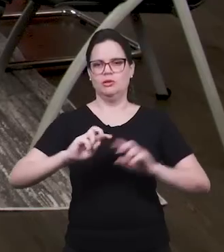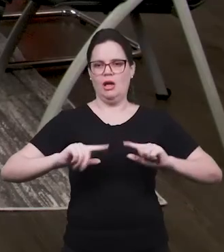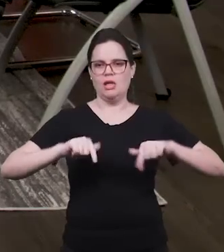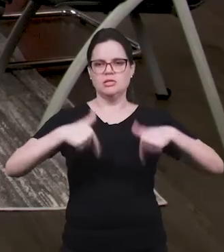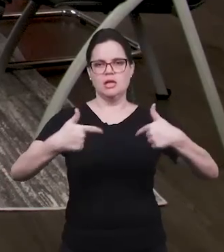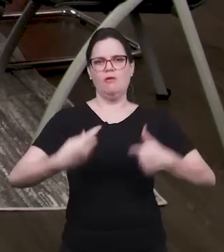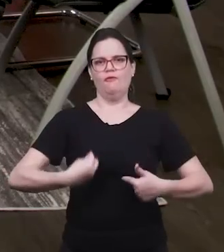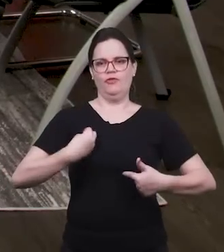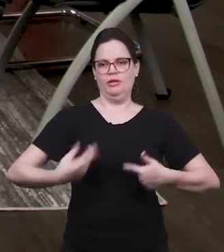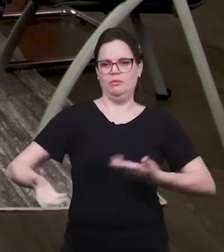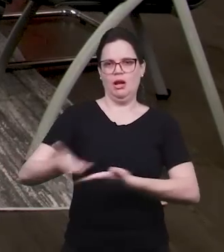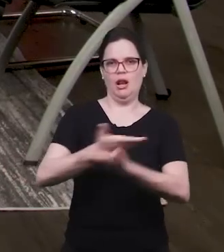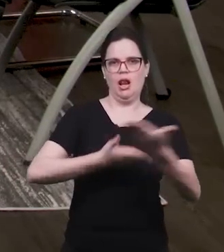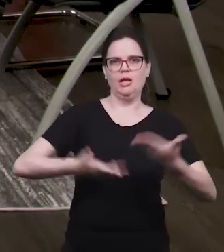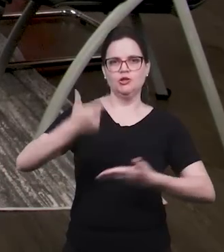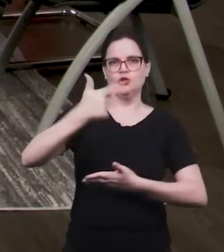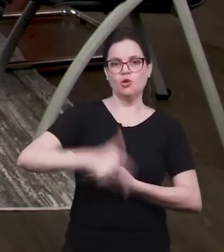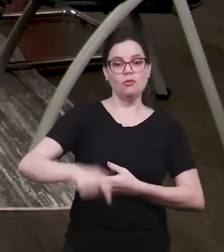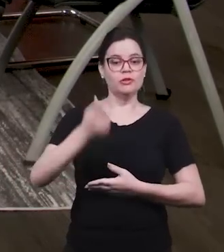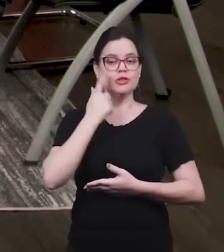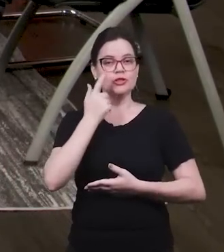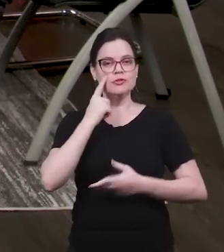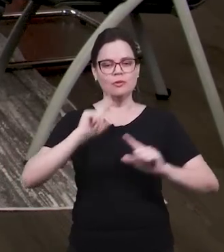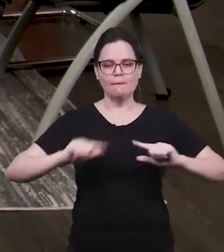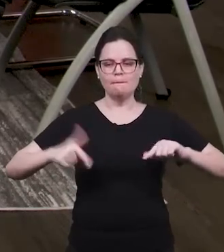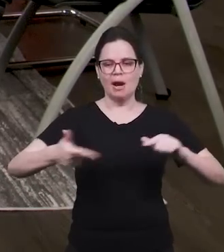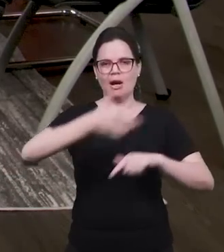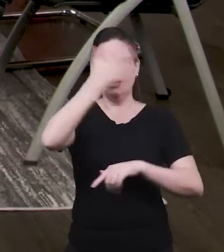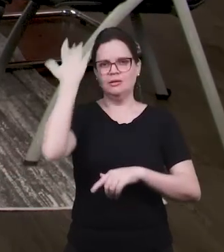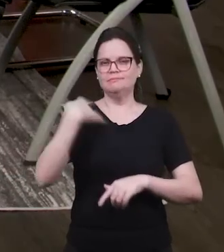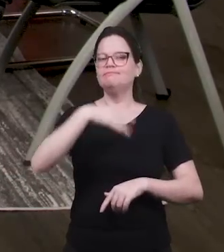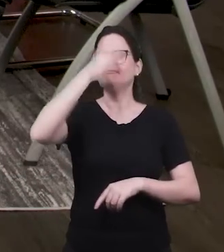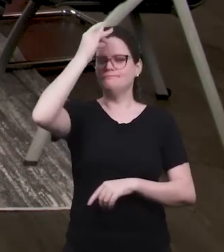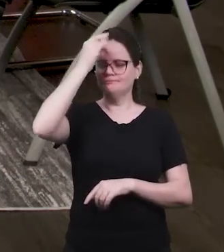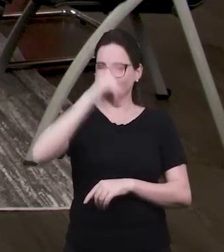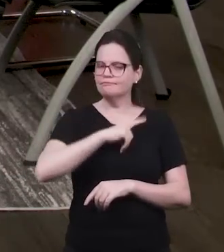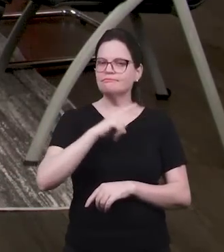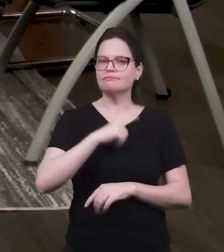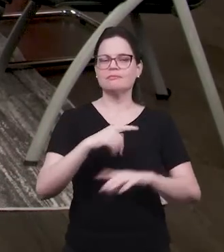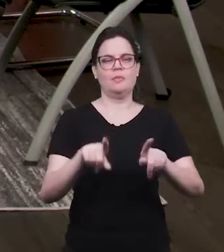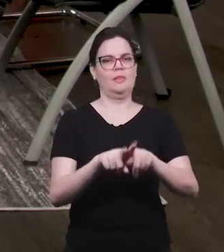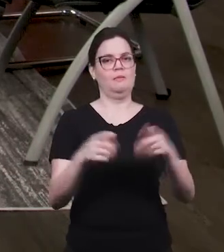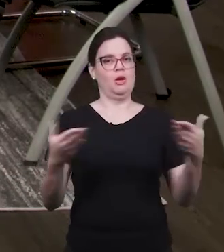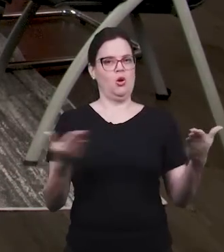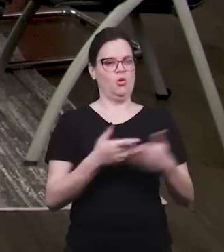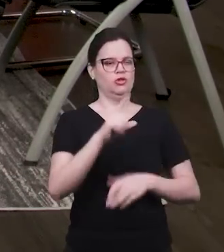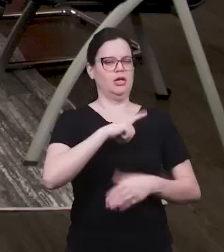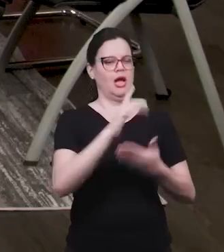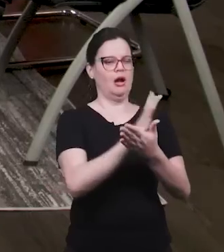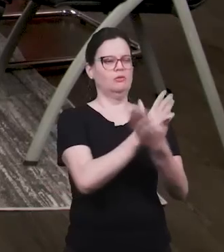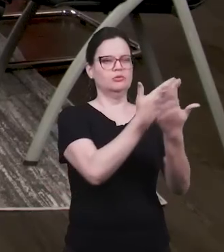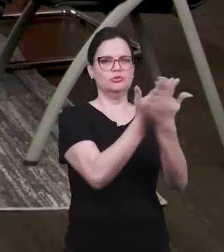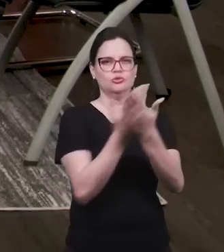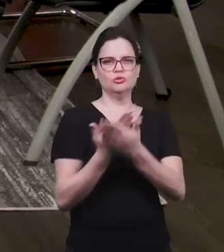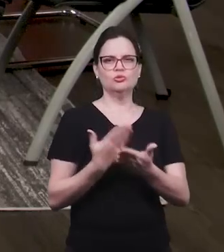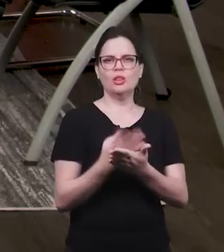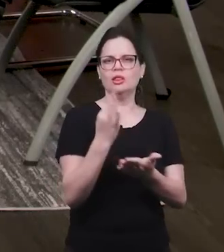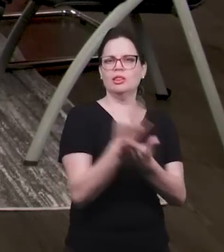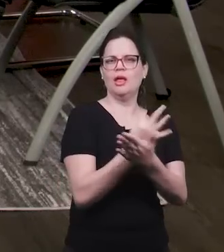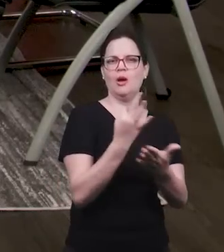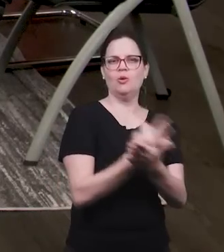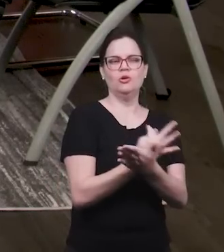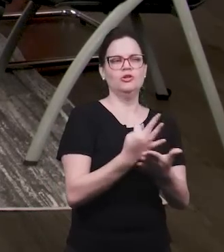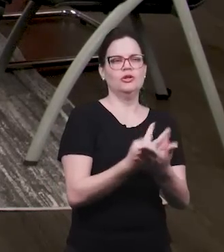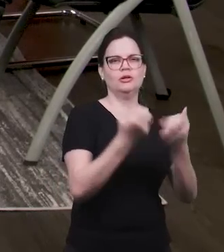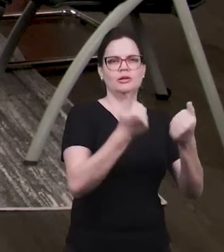a operação do Espírito Santo foi notável, notória. Inclusive, os teólogos que hoje dizem